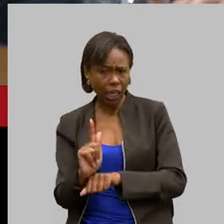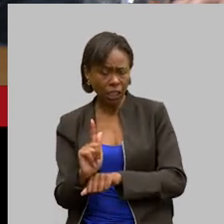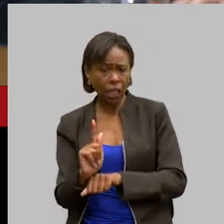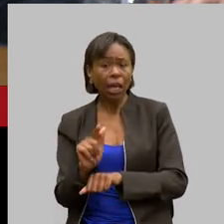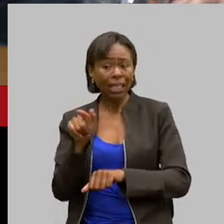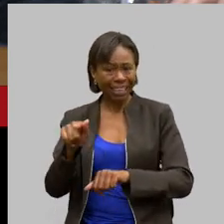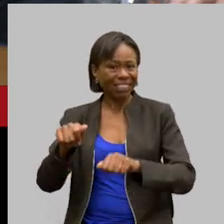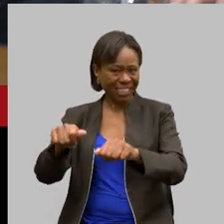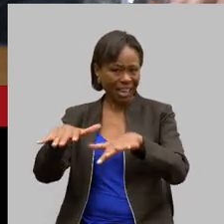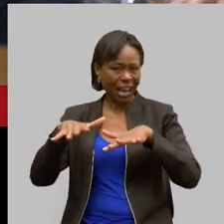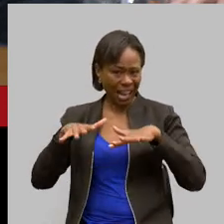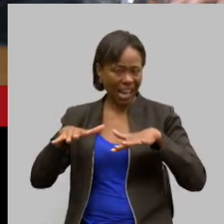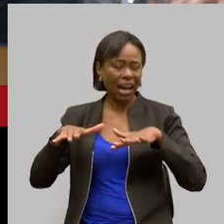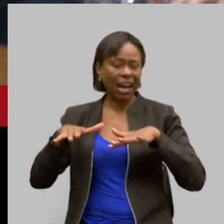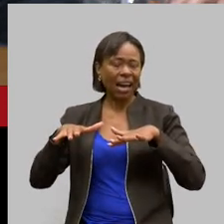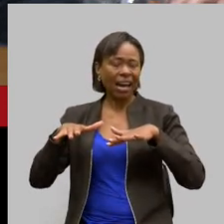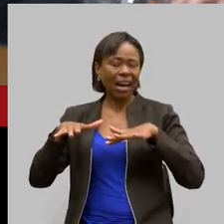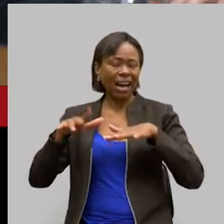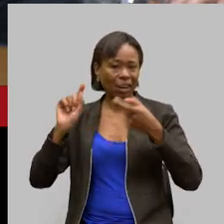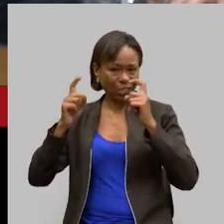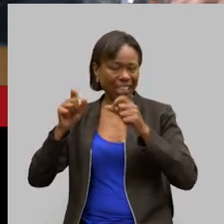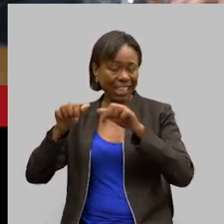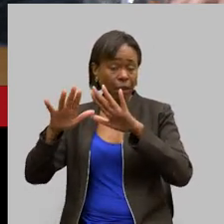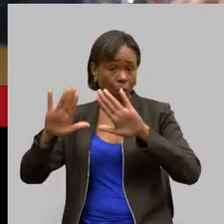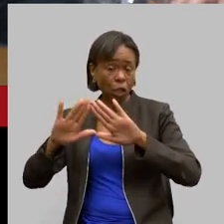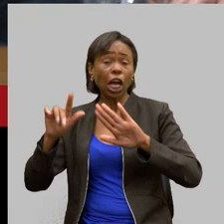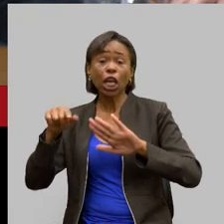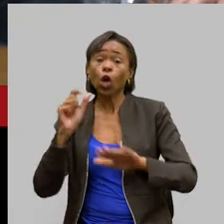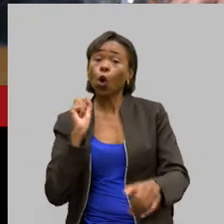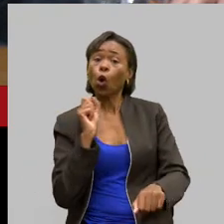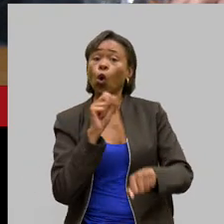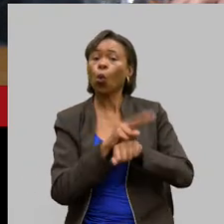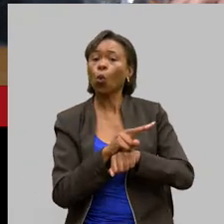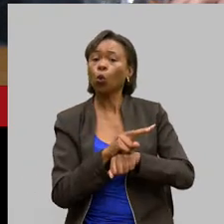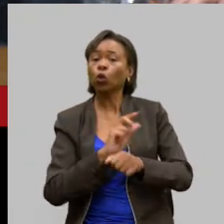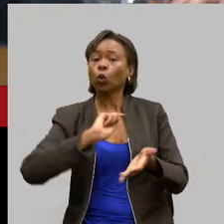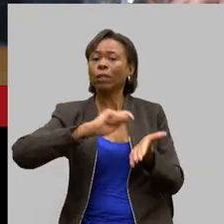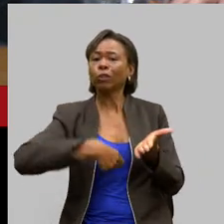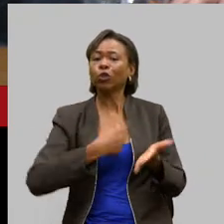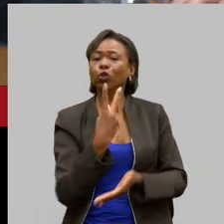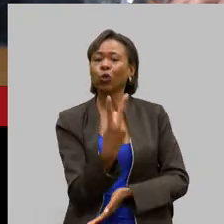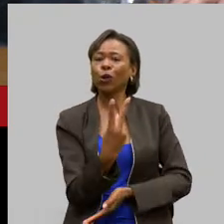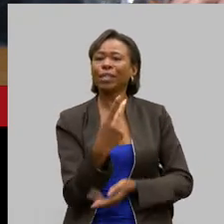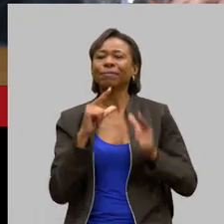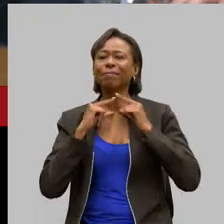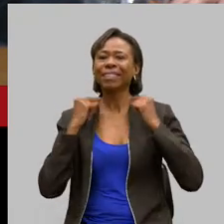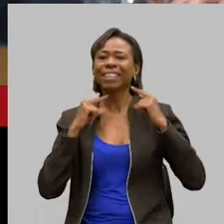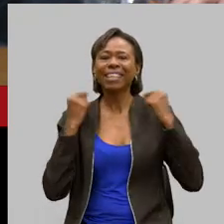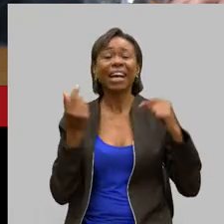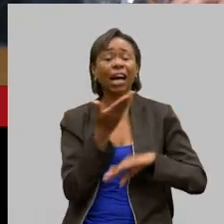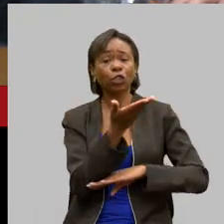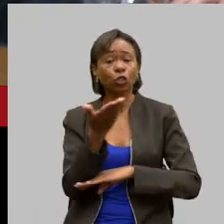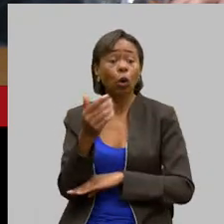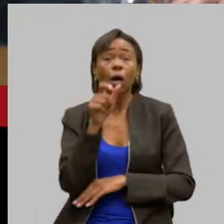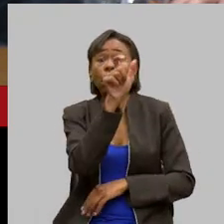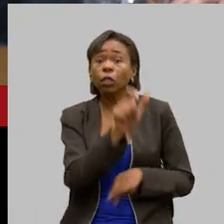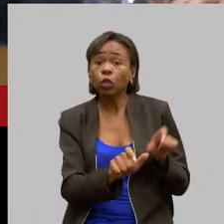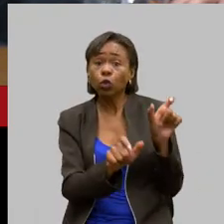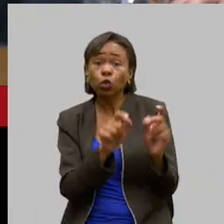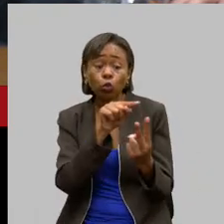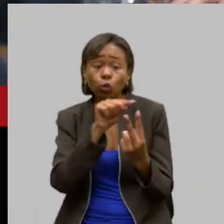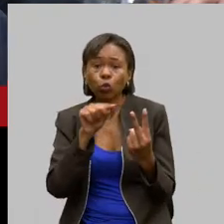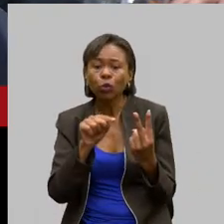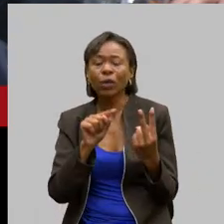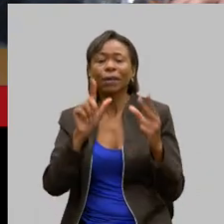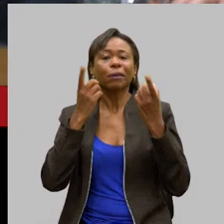garçons com deficiência e eu fui muito bem atendido atendido com presteza com eficiência com educação